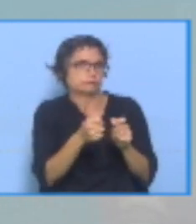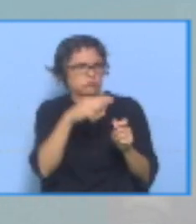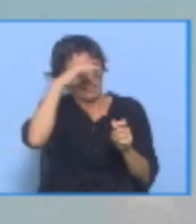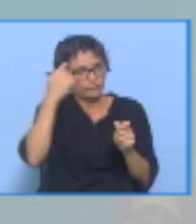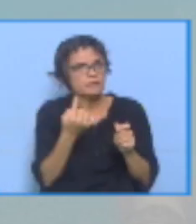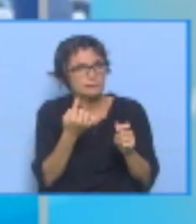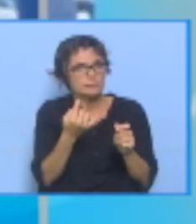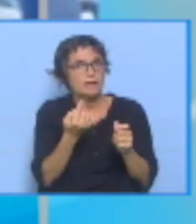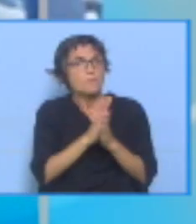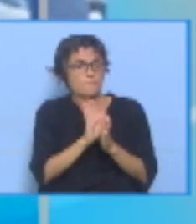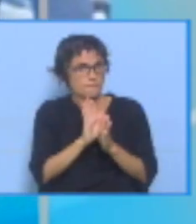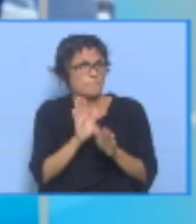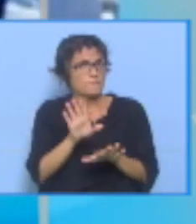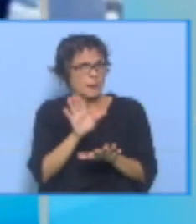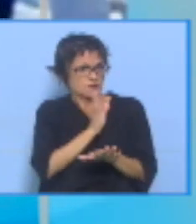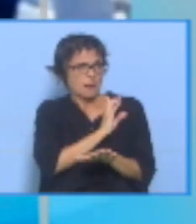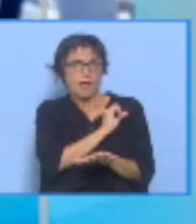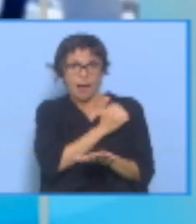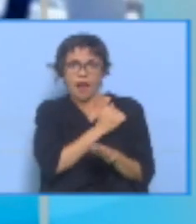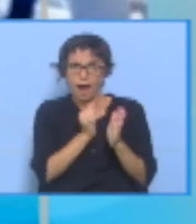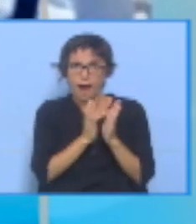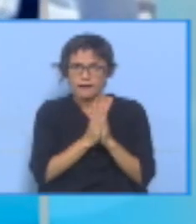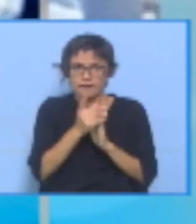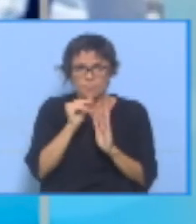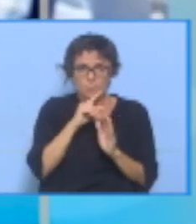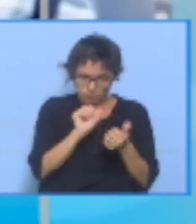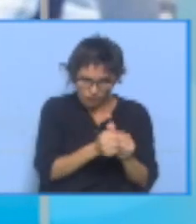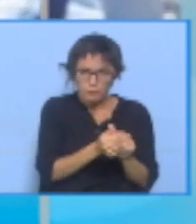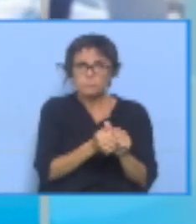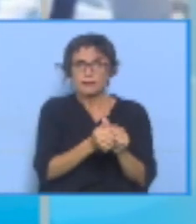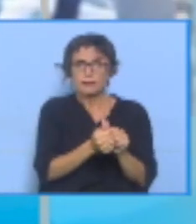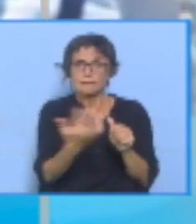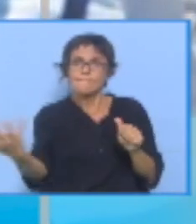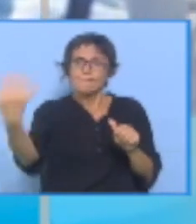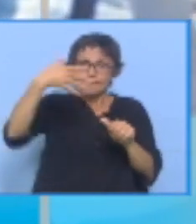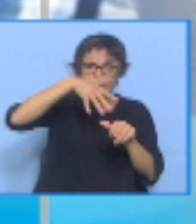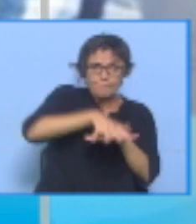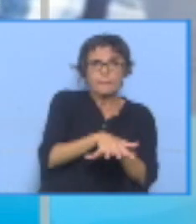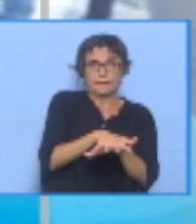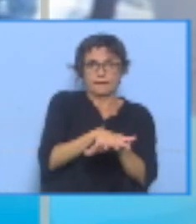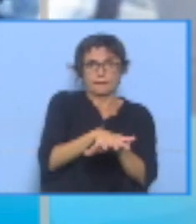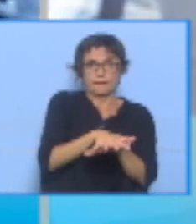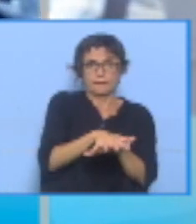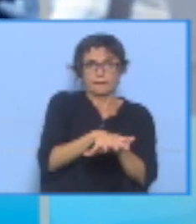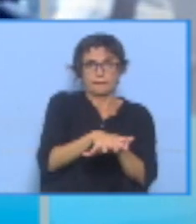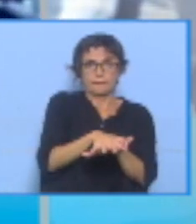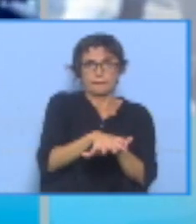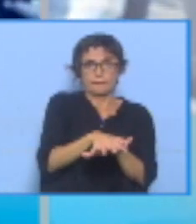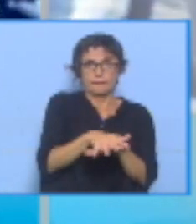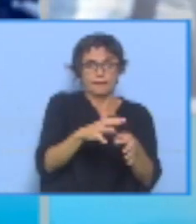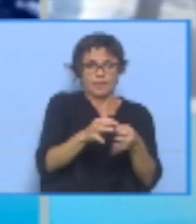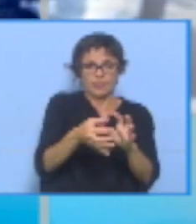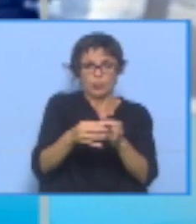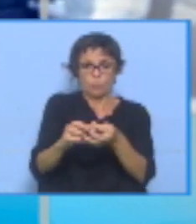Daí o apelo sempre novo e se calhar tão antigo de estarmos abertos. Porque estarmos abertos a quem chega de novo